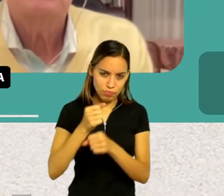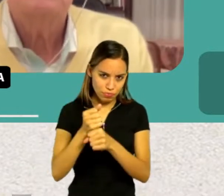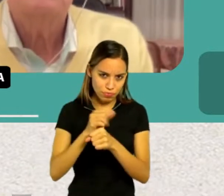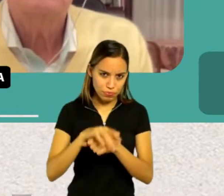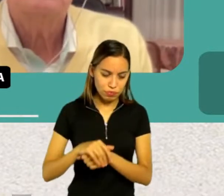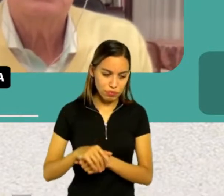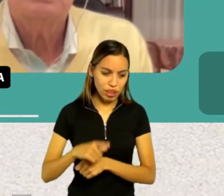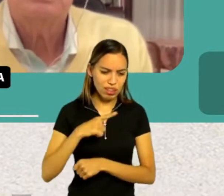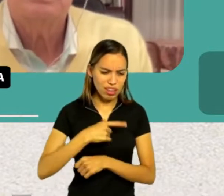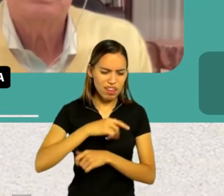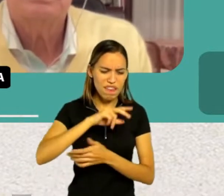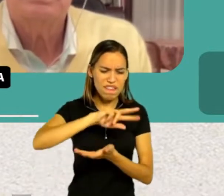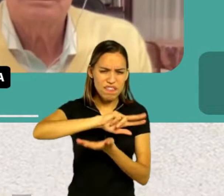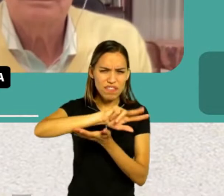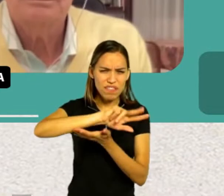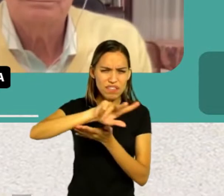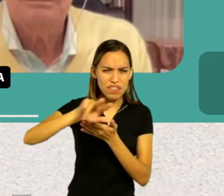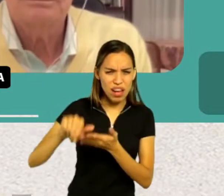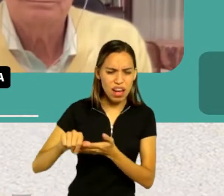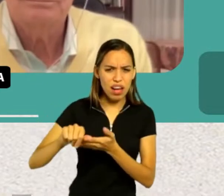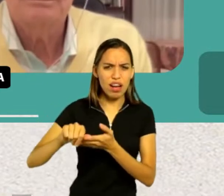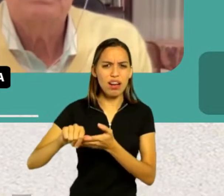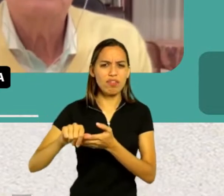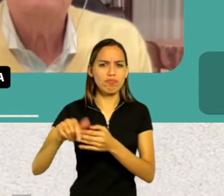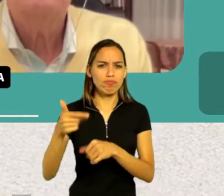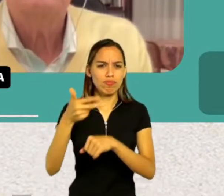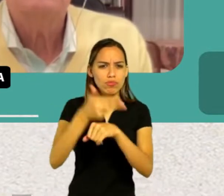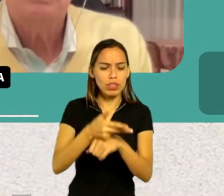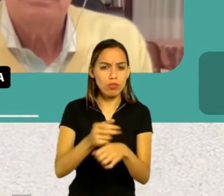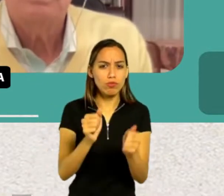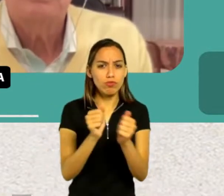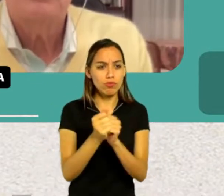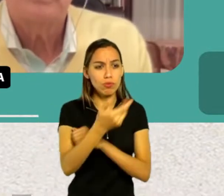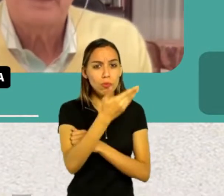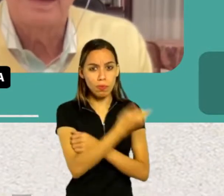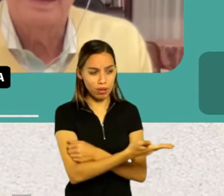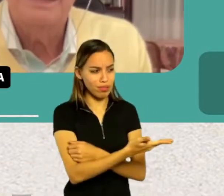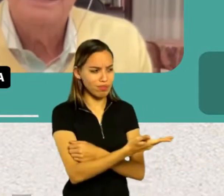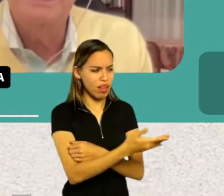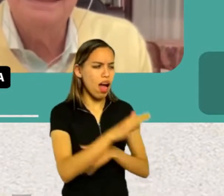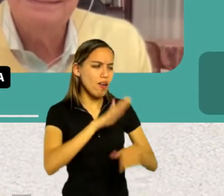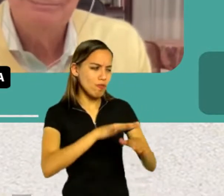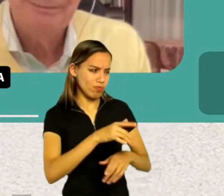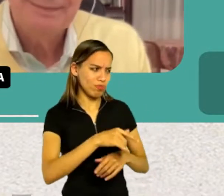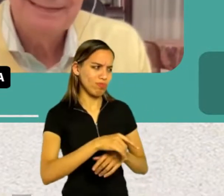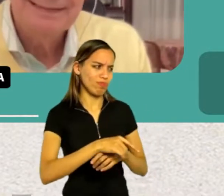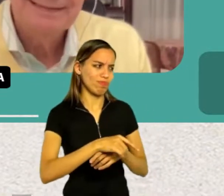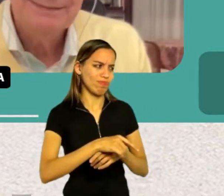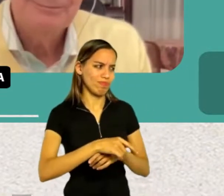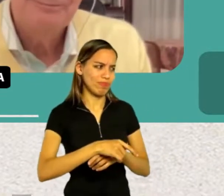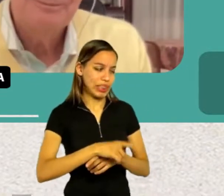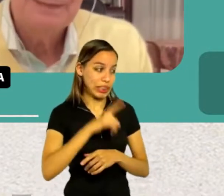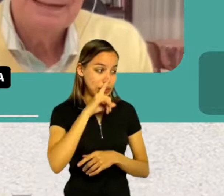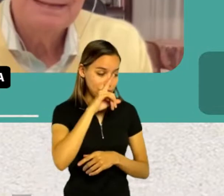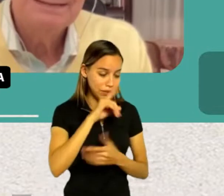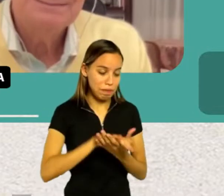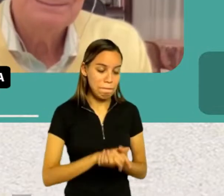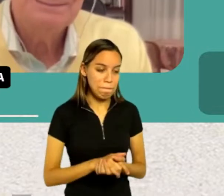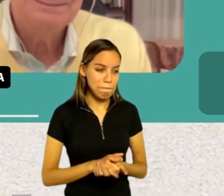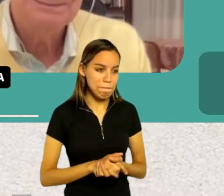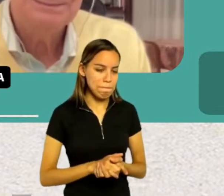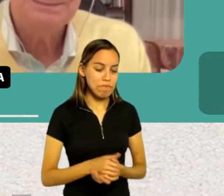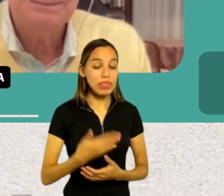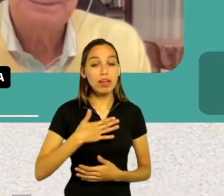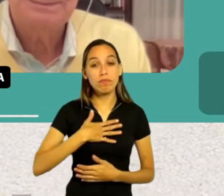vários programas com o próprio Drauzio Varela, alguns deles polêmicos, né, Drauzio? Você sabe que minha filha outro dia me